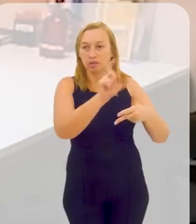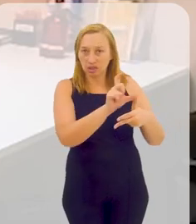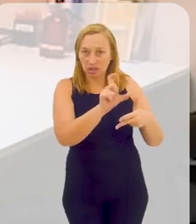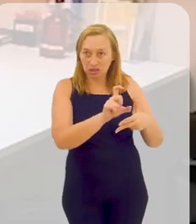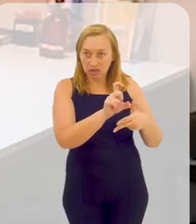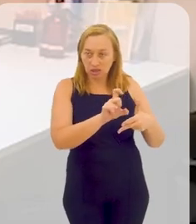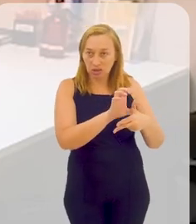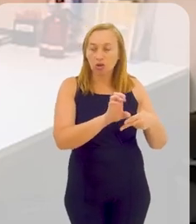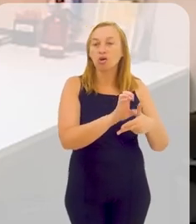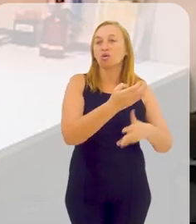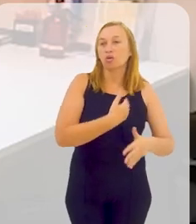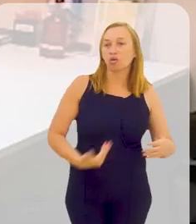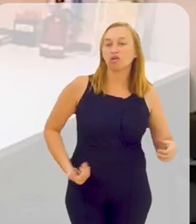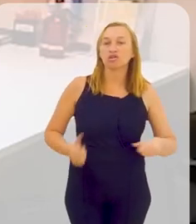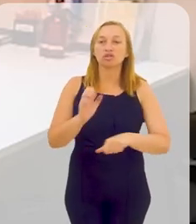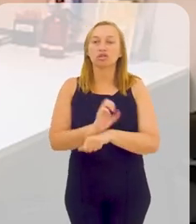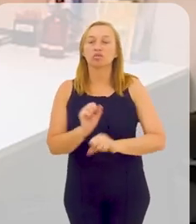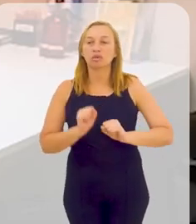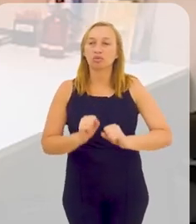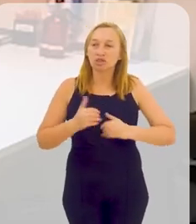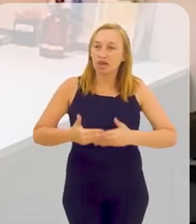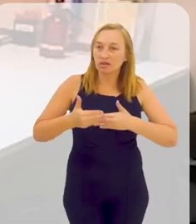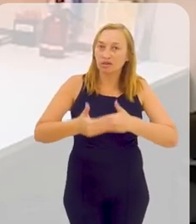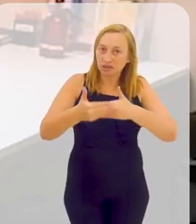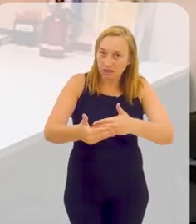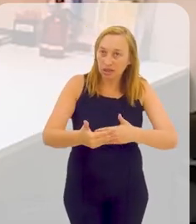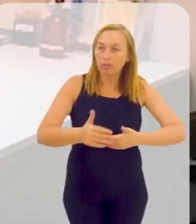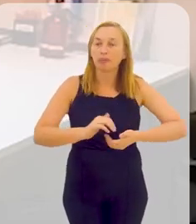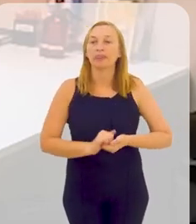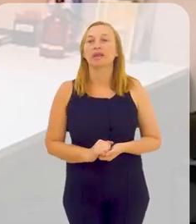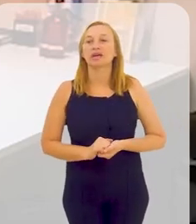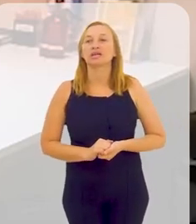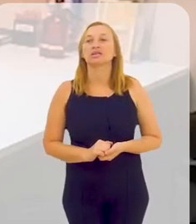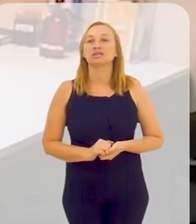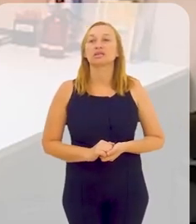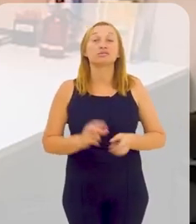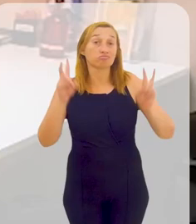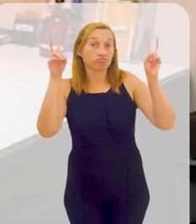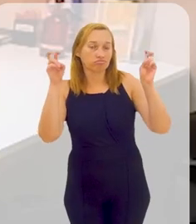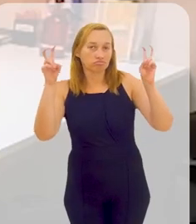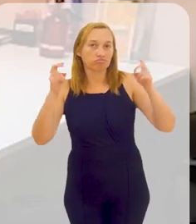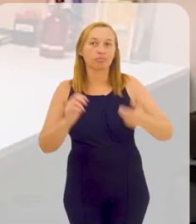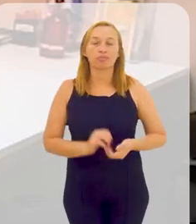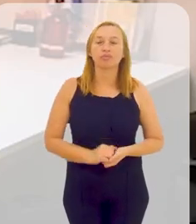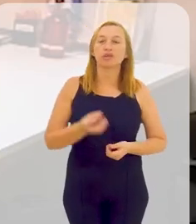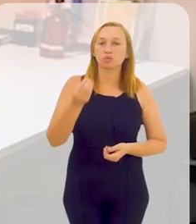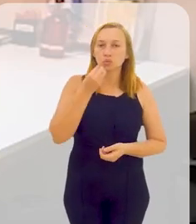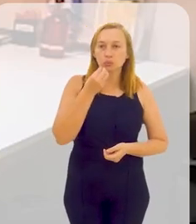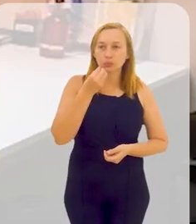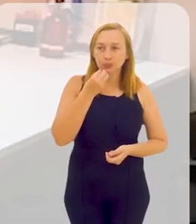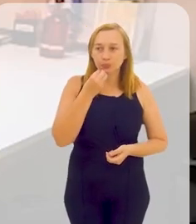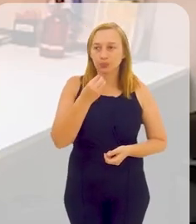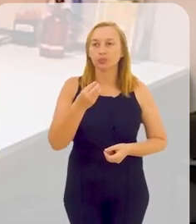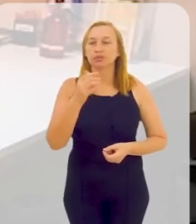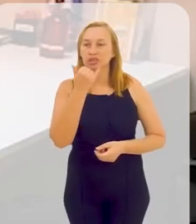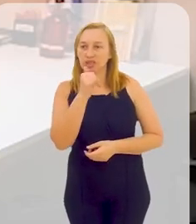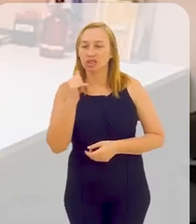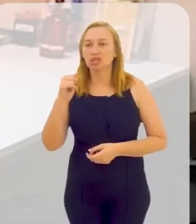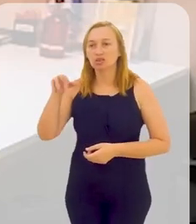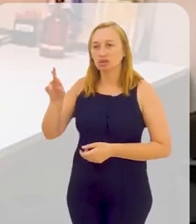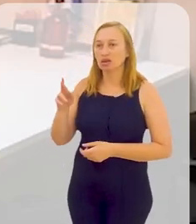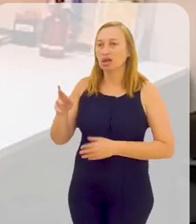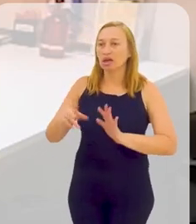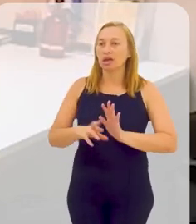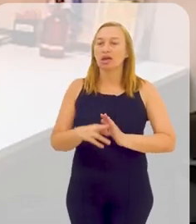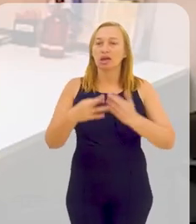executivo né com o governo do estado para poder avançar essa essa temática e essa oportunidade que a